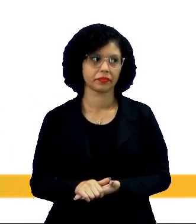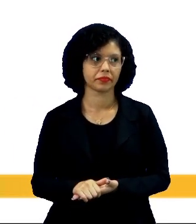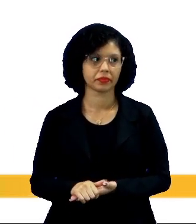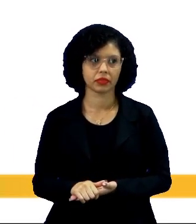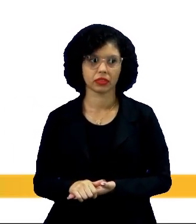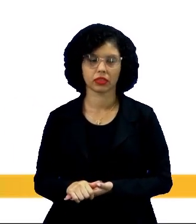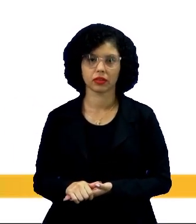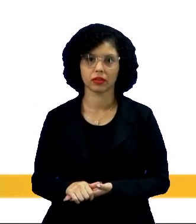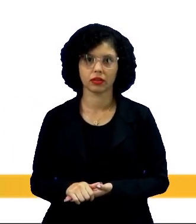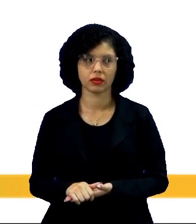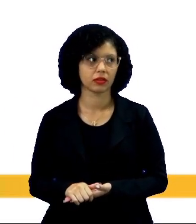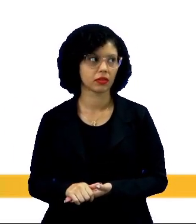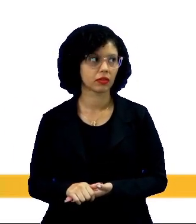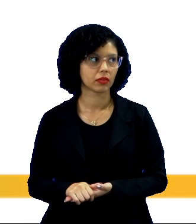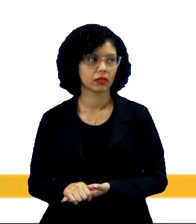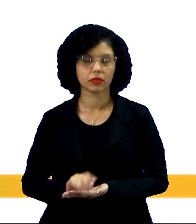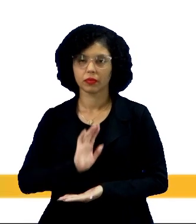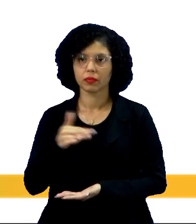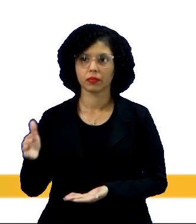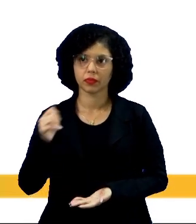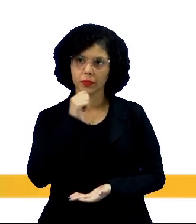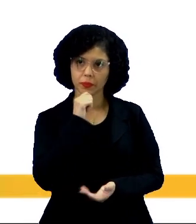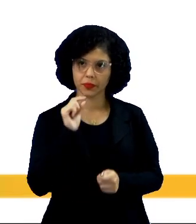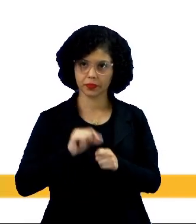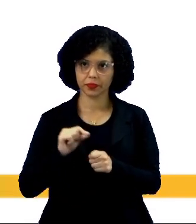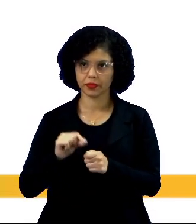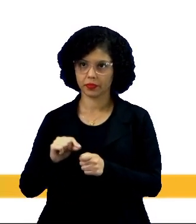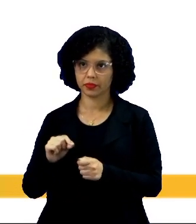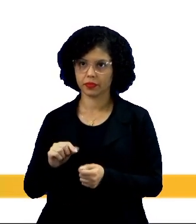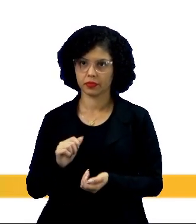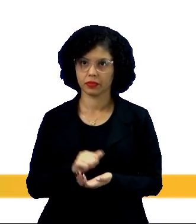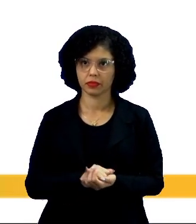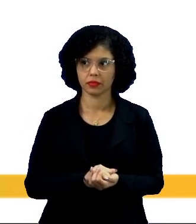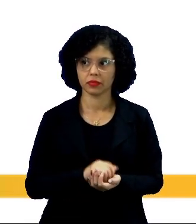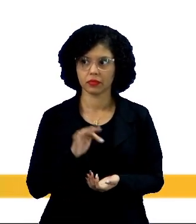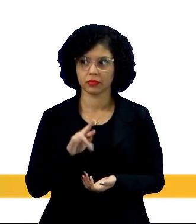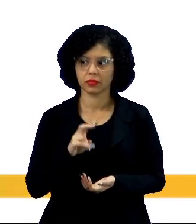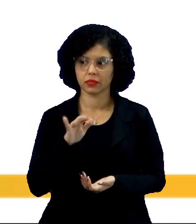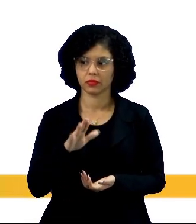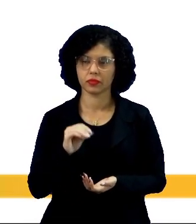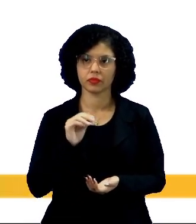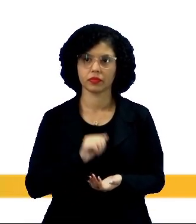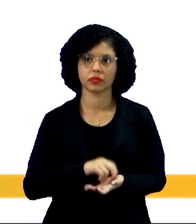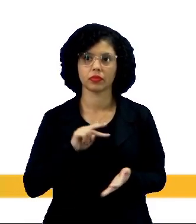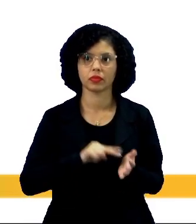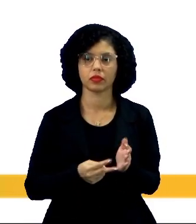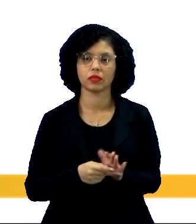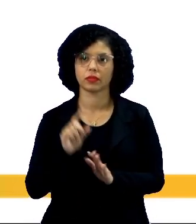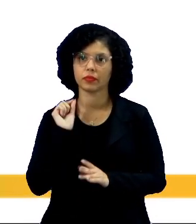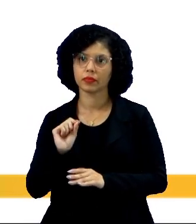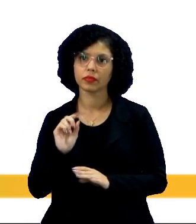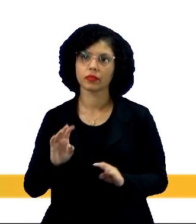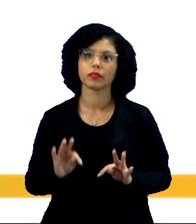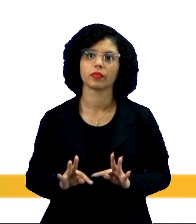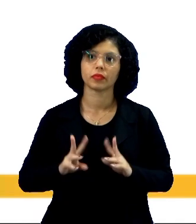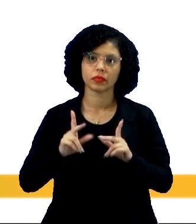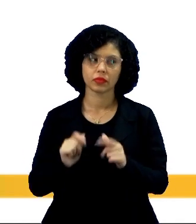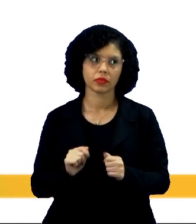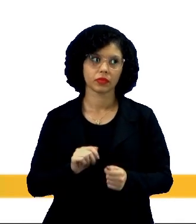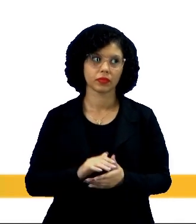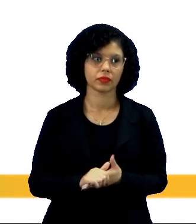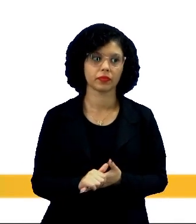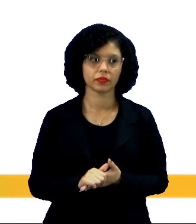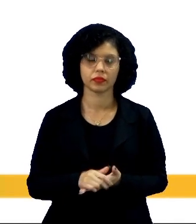professora, por quadrado? Quando a gente fala quadrado, significa que todos os